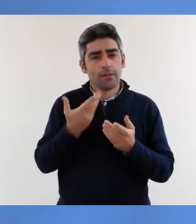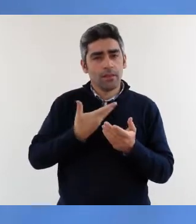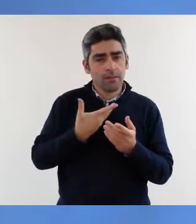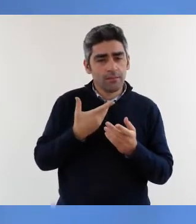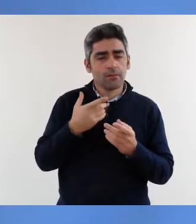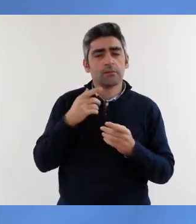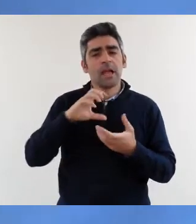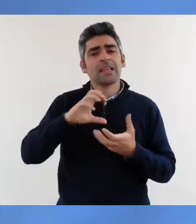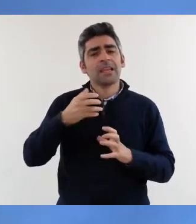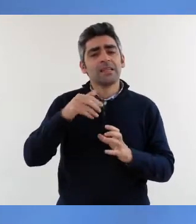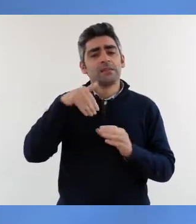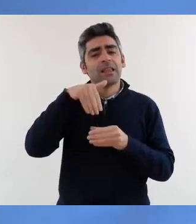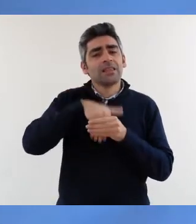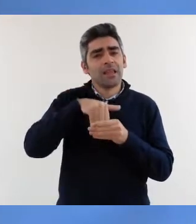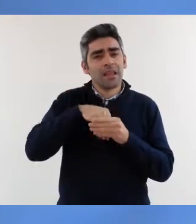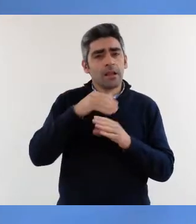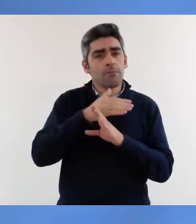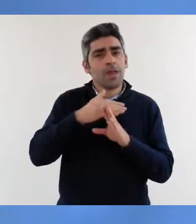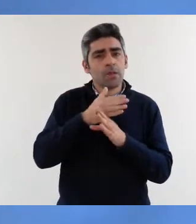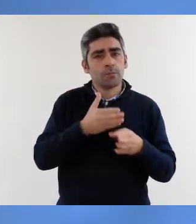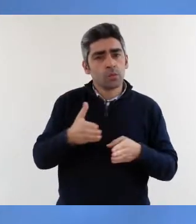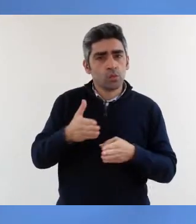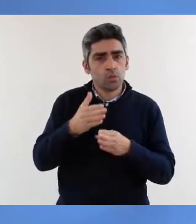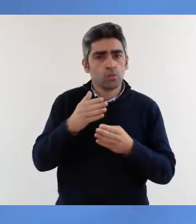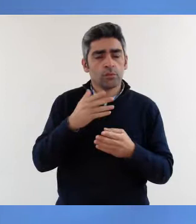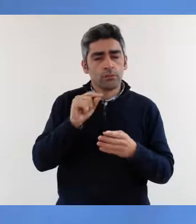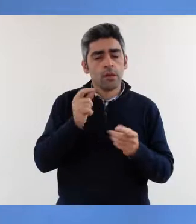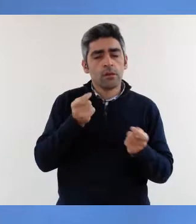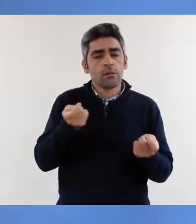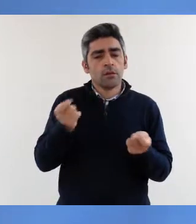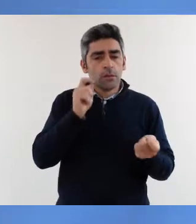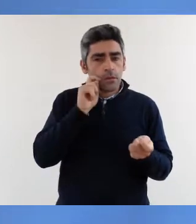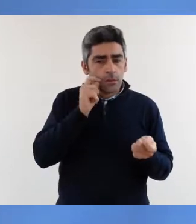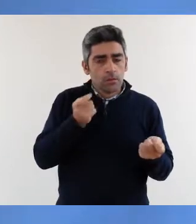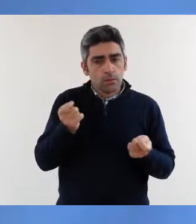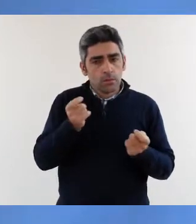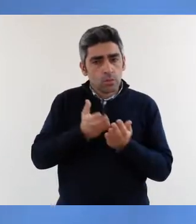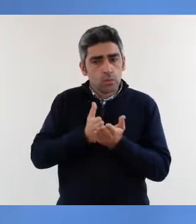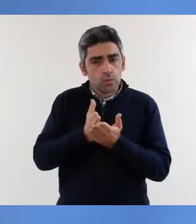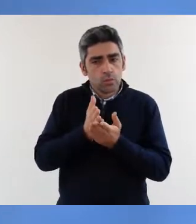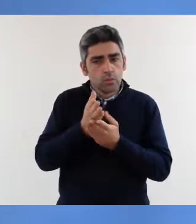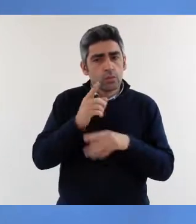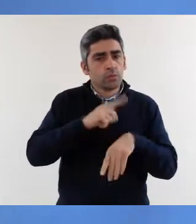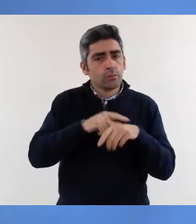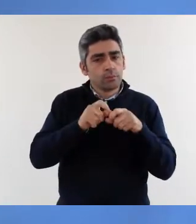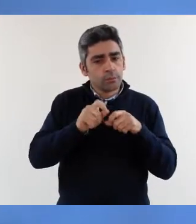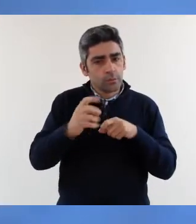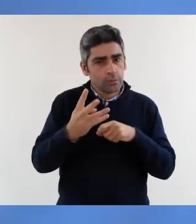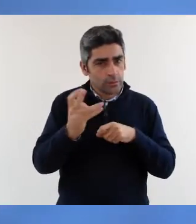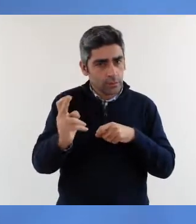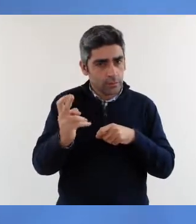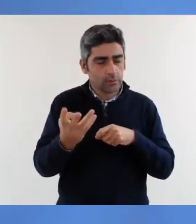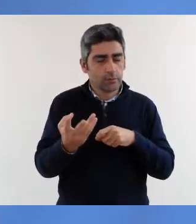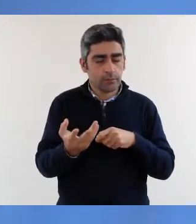ajustamento superando uma crise interna é mais do seu percurso e assegurando governação estável e